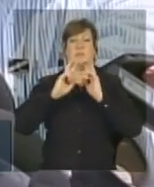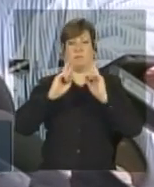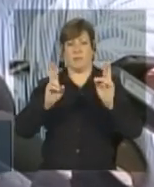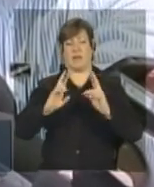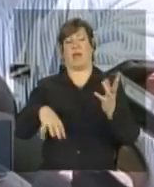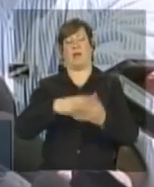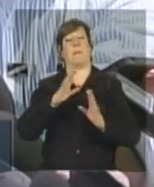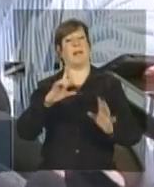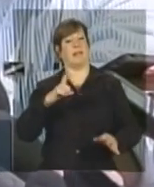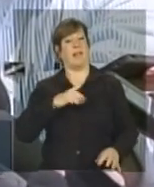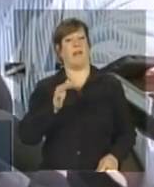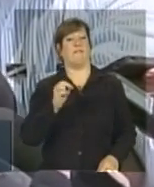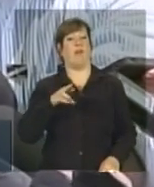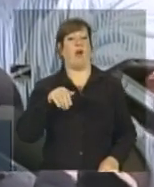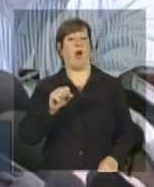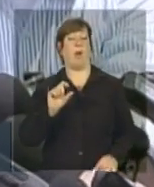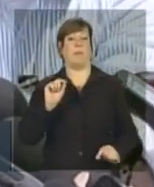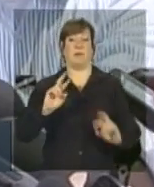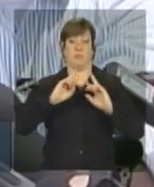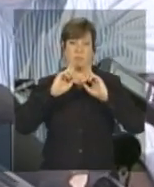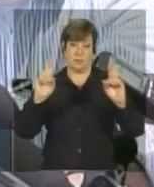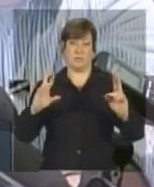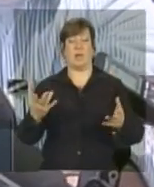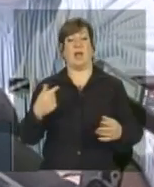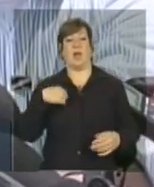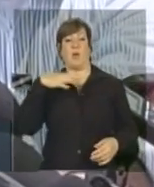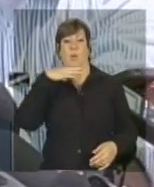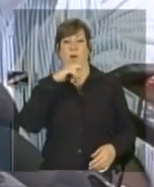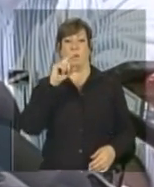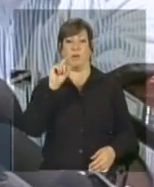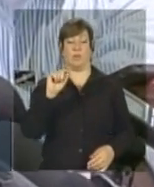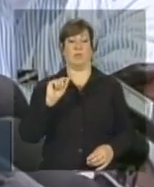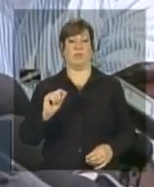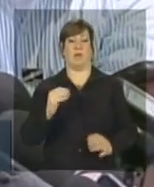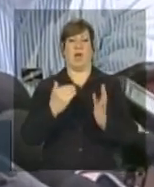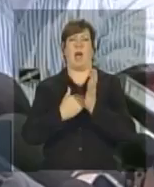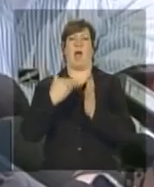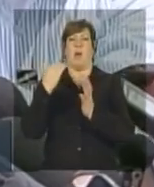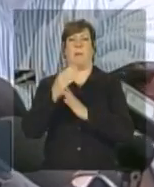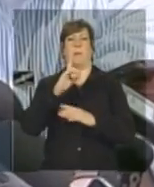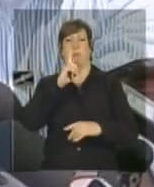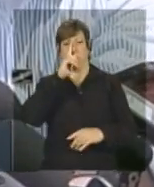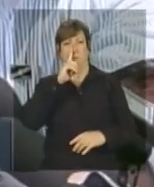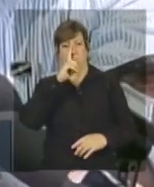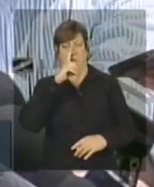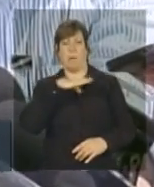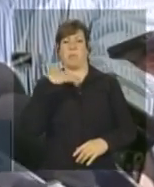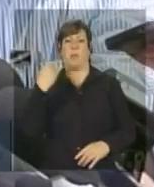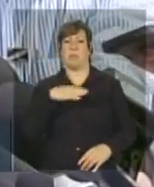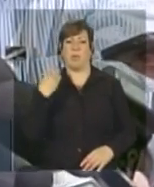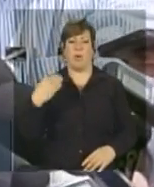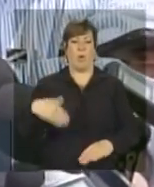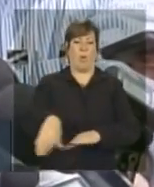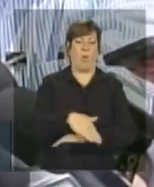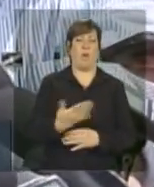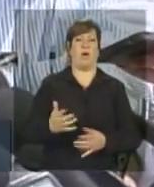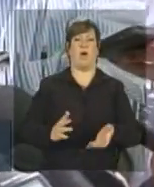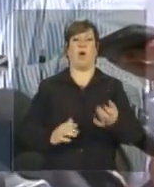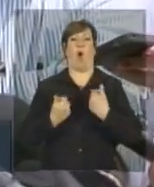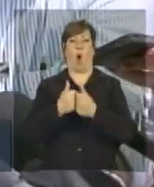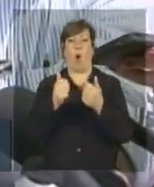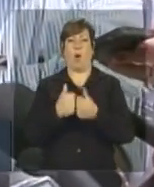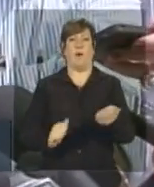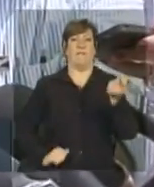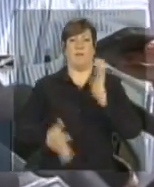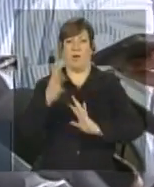formas de reivindicar, né? Eu não considero que aumento de homicídio na rua, queima de ônibus, entrada